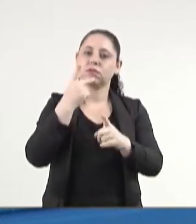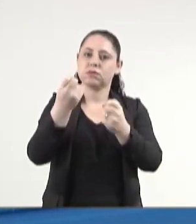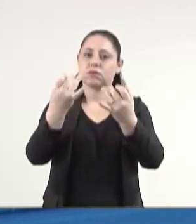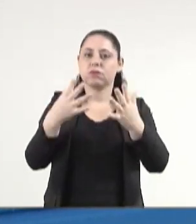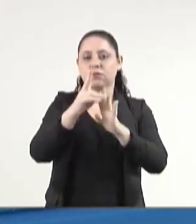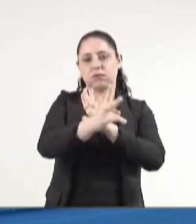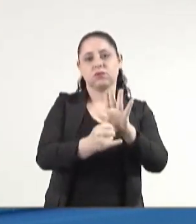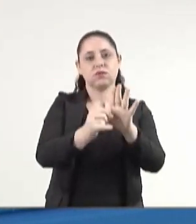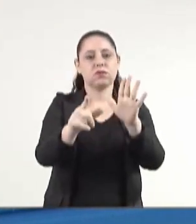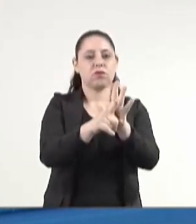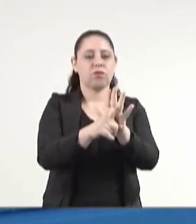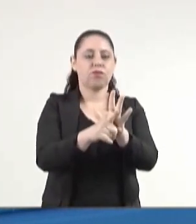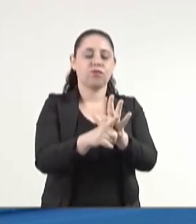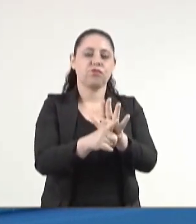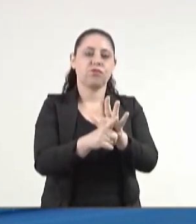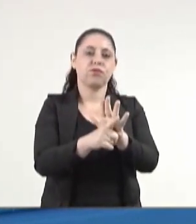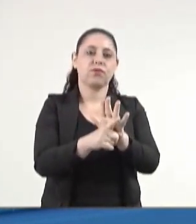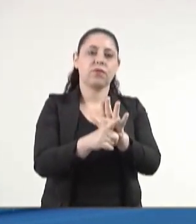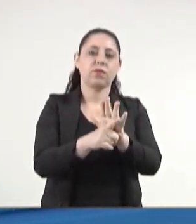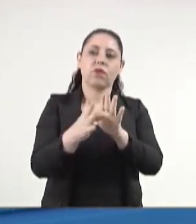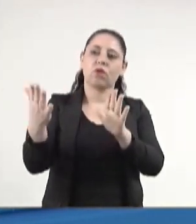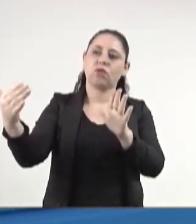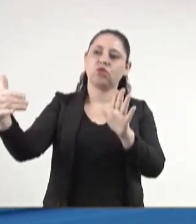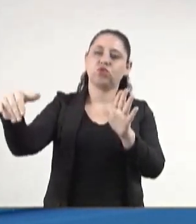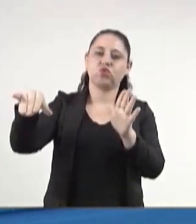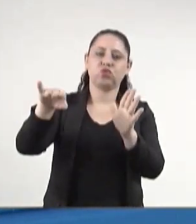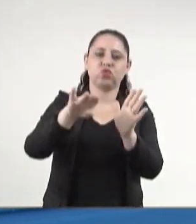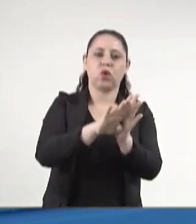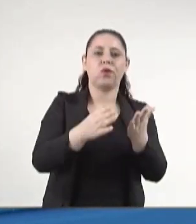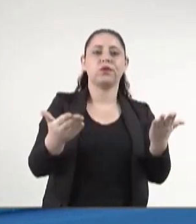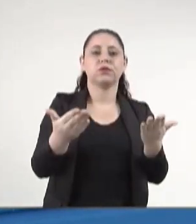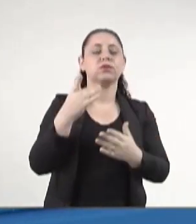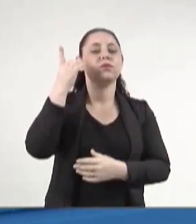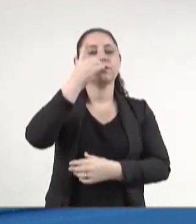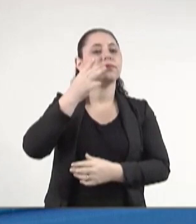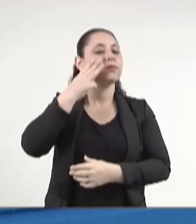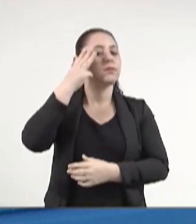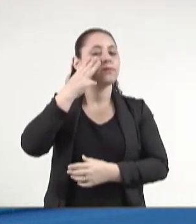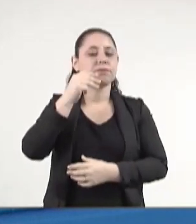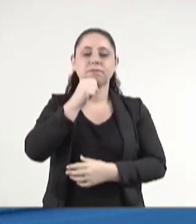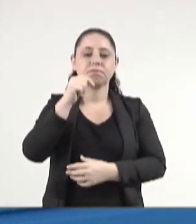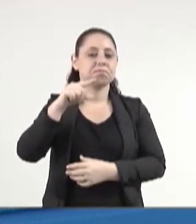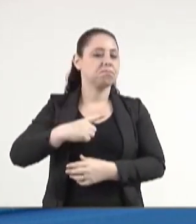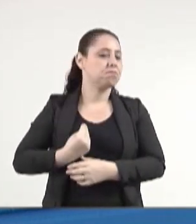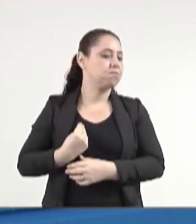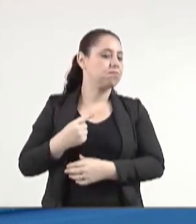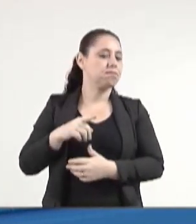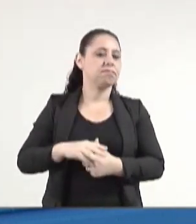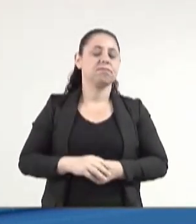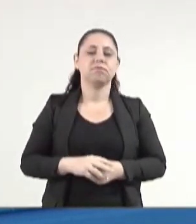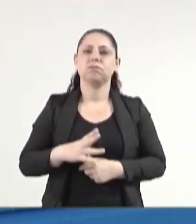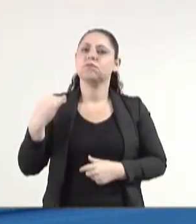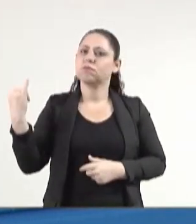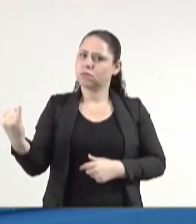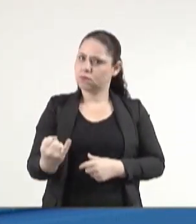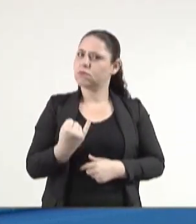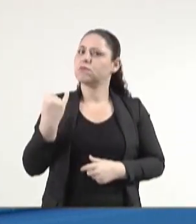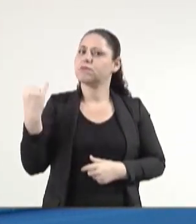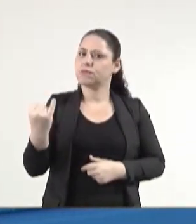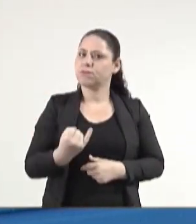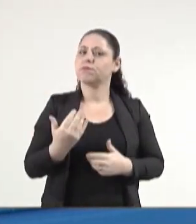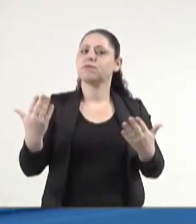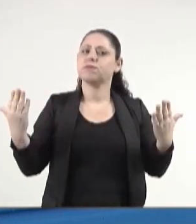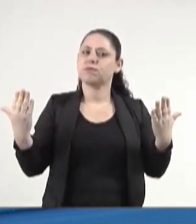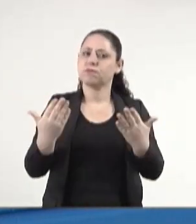Falar sobre um projeto de lei que aportou nessa casa na data de hoje. A deputada Amara não está aqui, mas é um projeto de suma